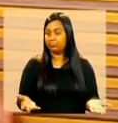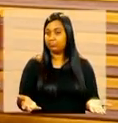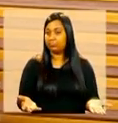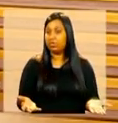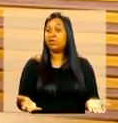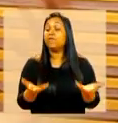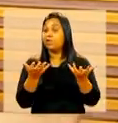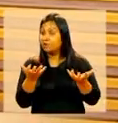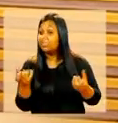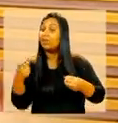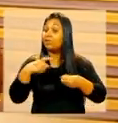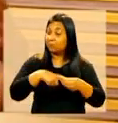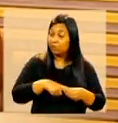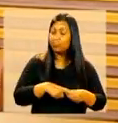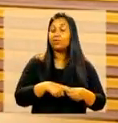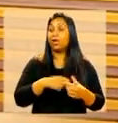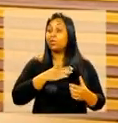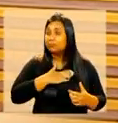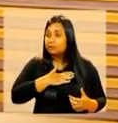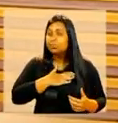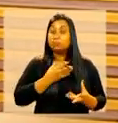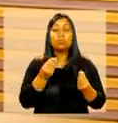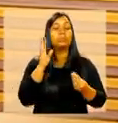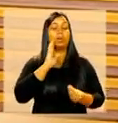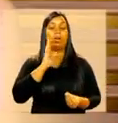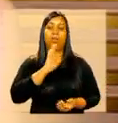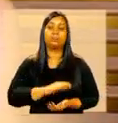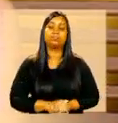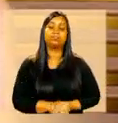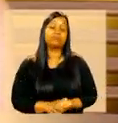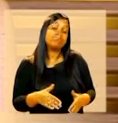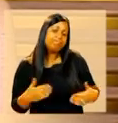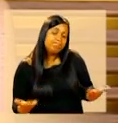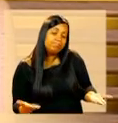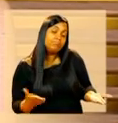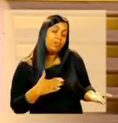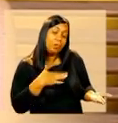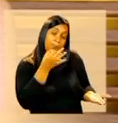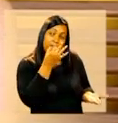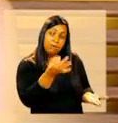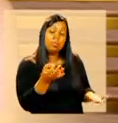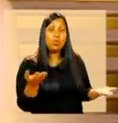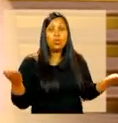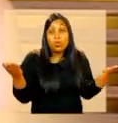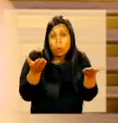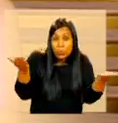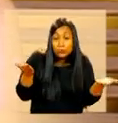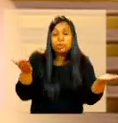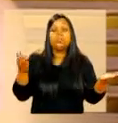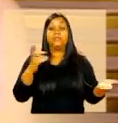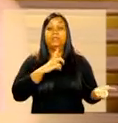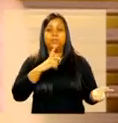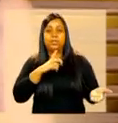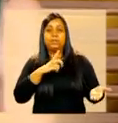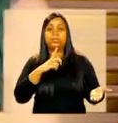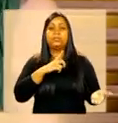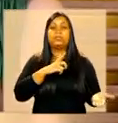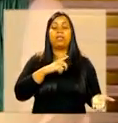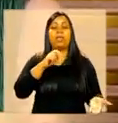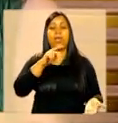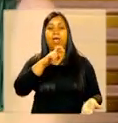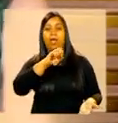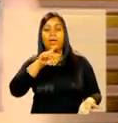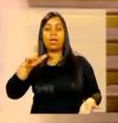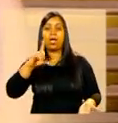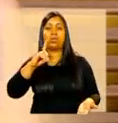um que você gostaria de voltar muito, que você acha que é muito bacana, assim? Eu acho assim, hoje você tem Arraial da Ajuda, eu